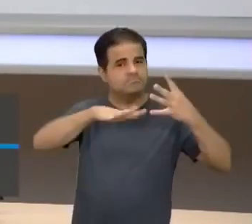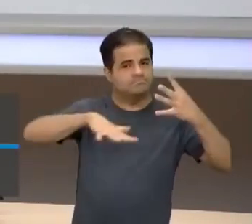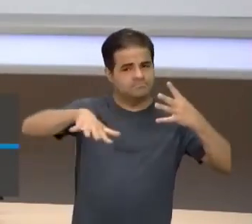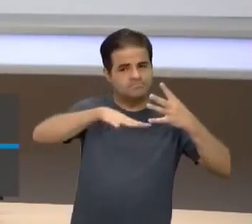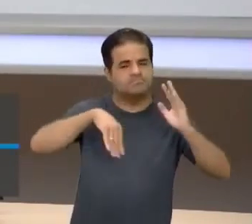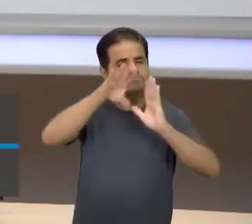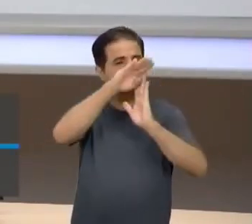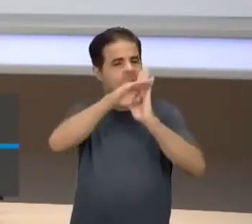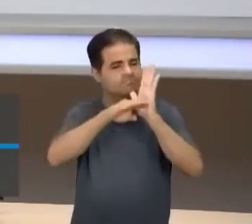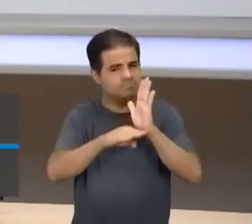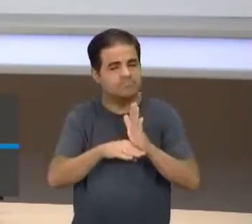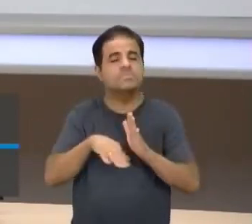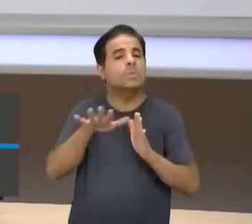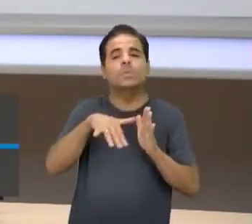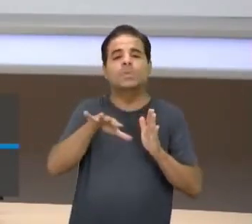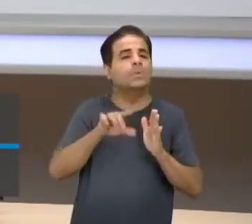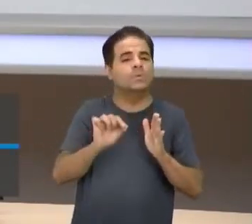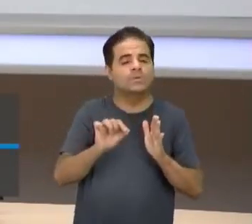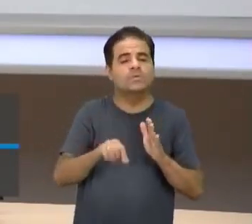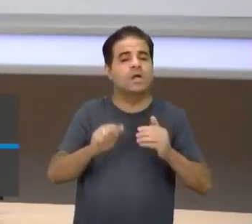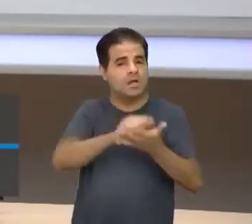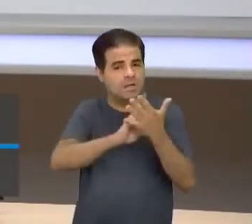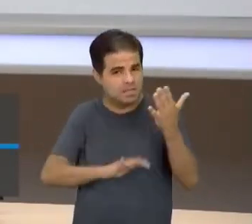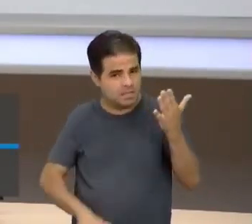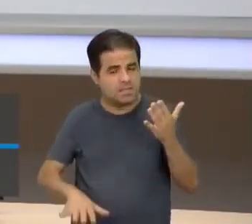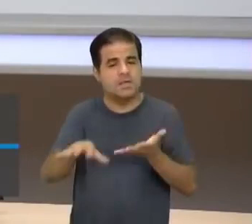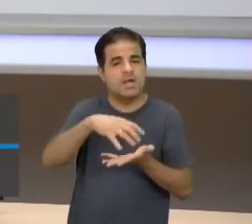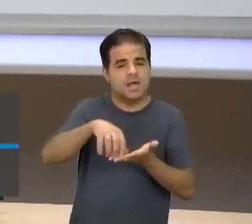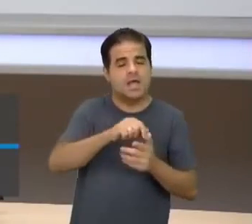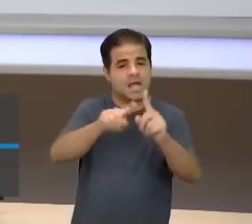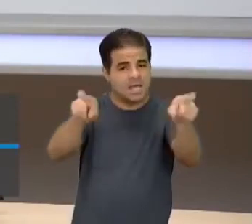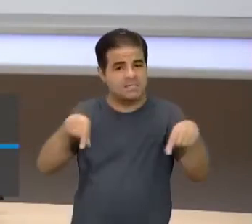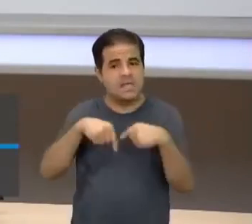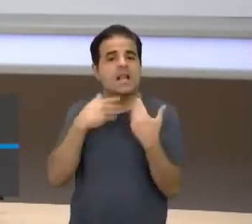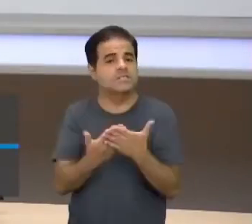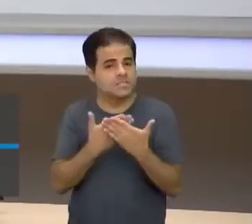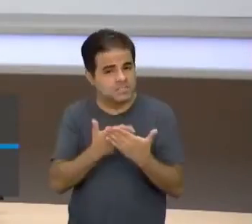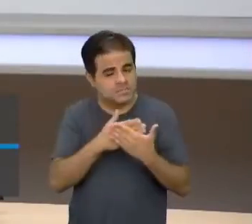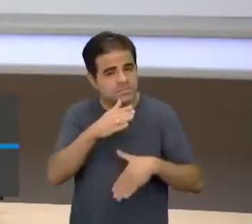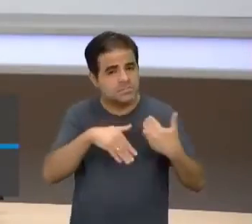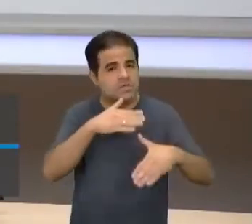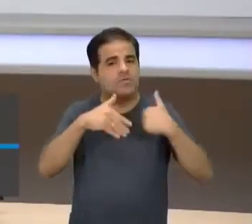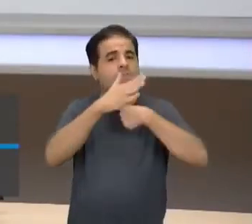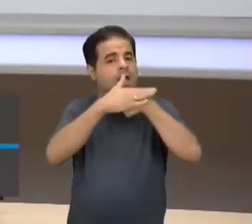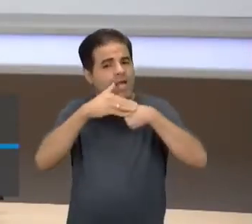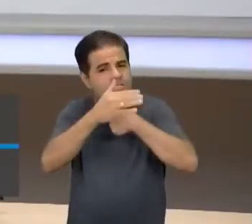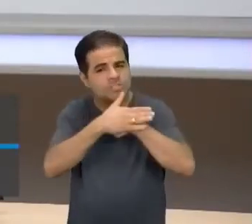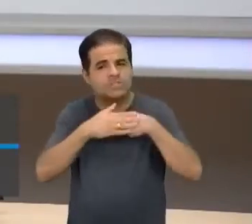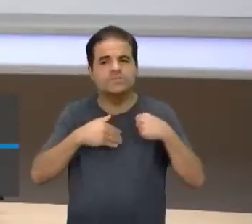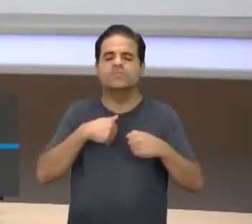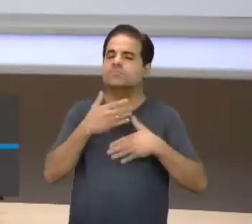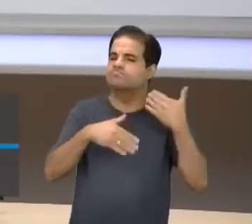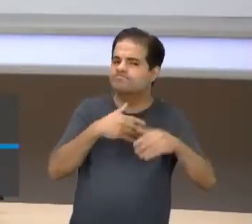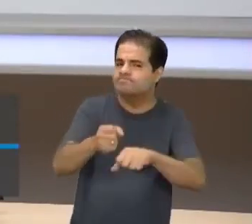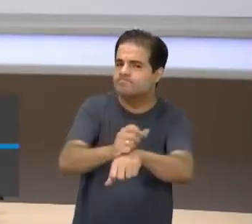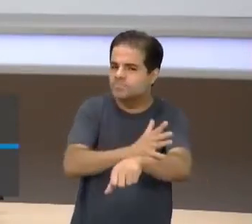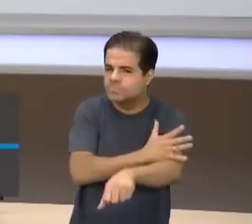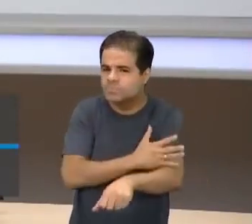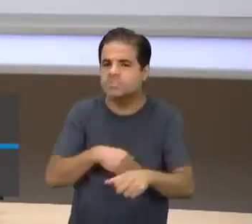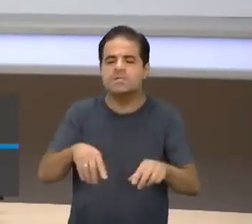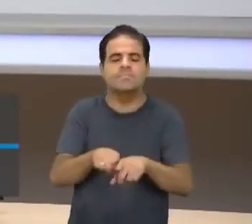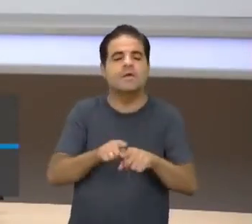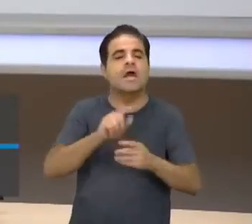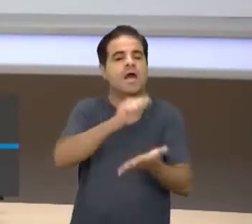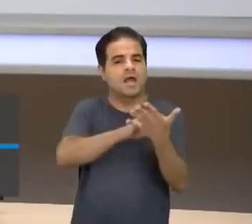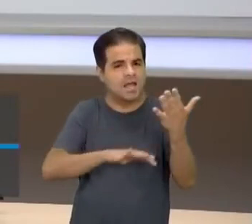todos os princípios, isto é, as atividades de sala de aula desenvolvem-se a afetividade, o cognitivo, o emocional e